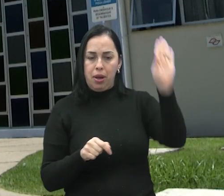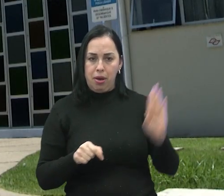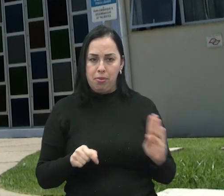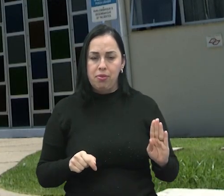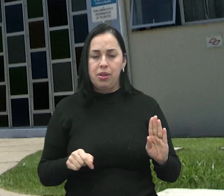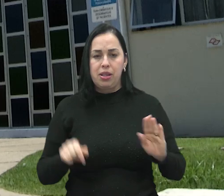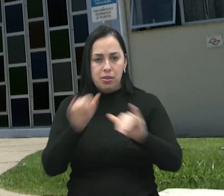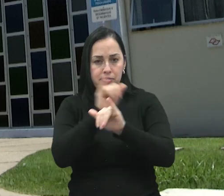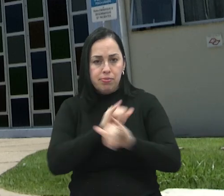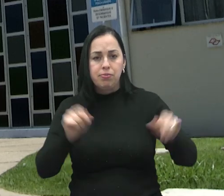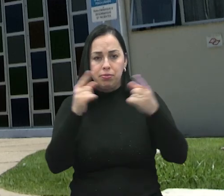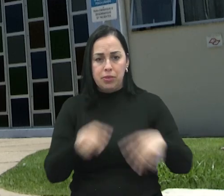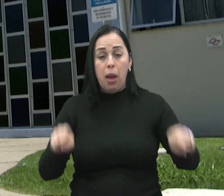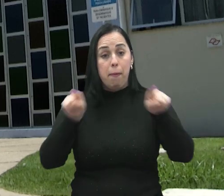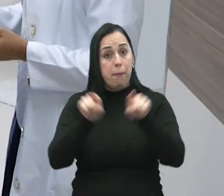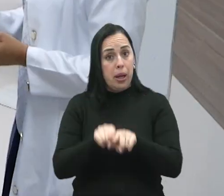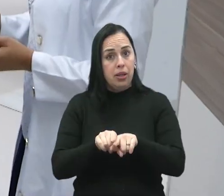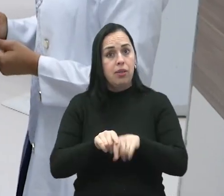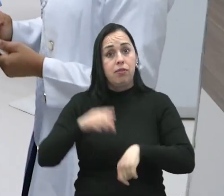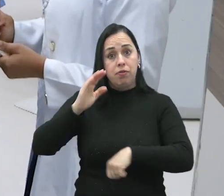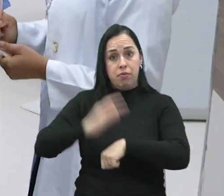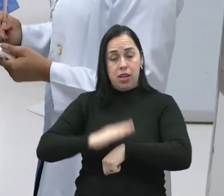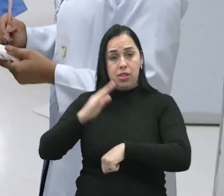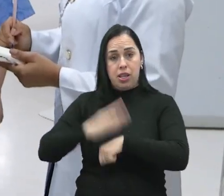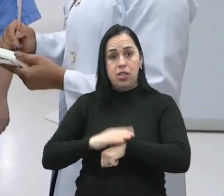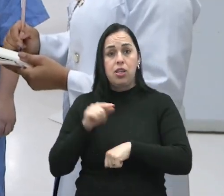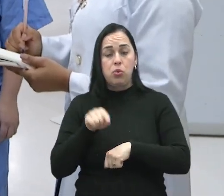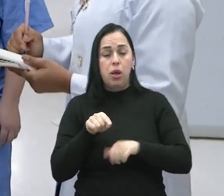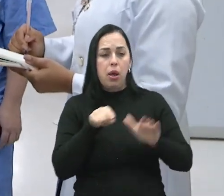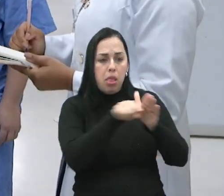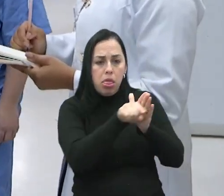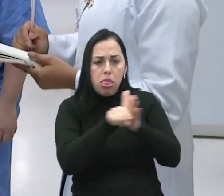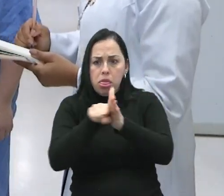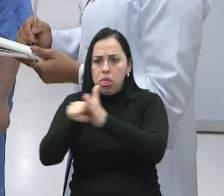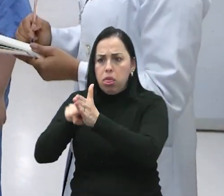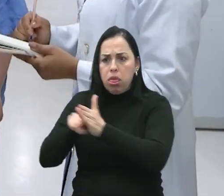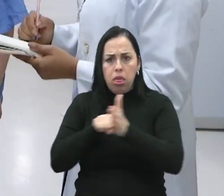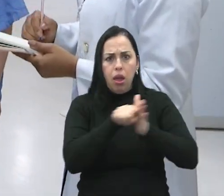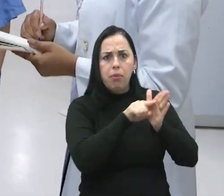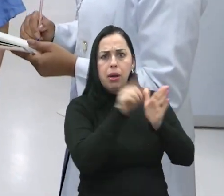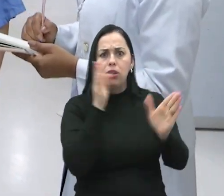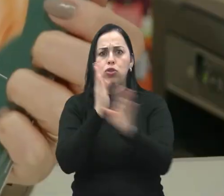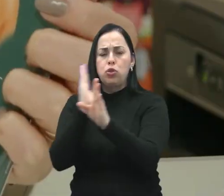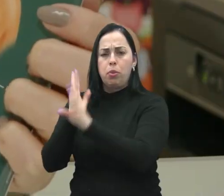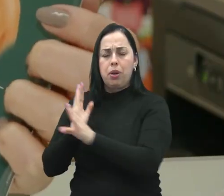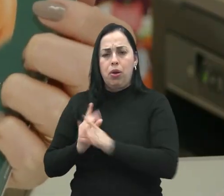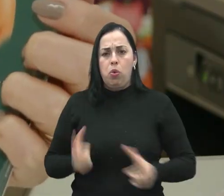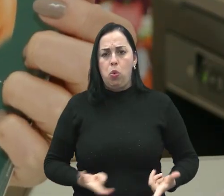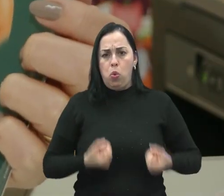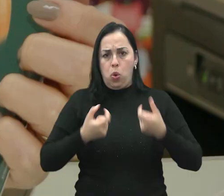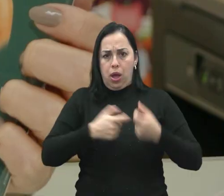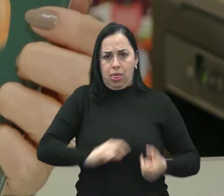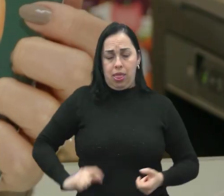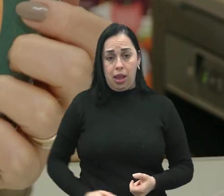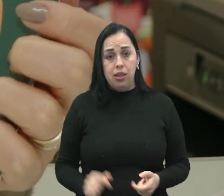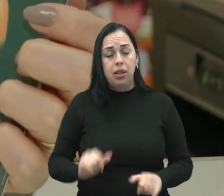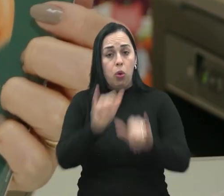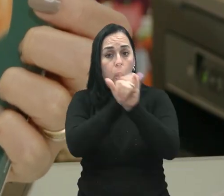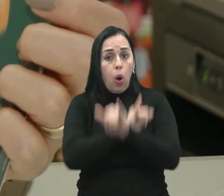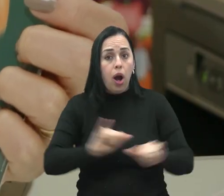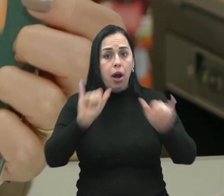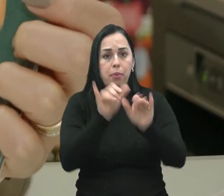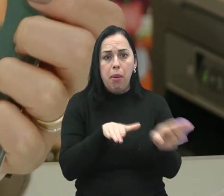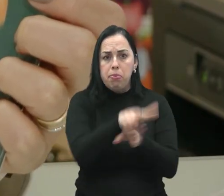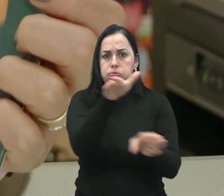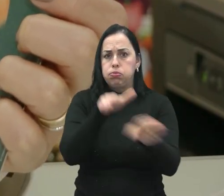a Prevenção do Câncer de Intestino realizam o programa de rastreamento do câncer coloretal, com campanhas educativas